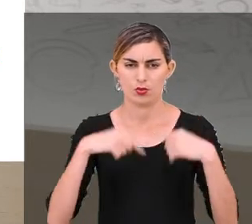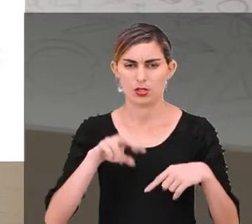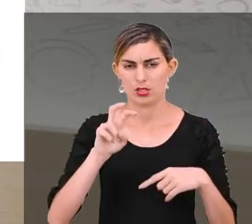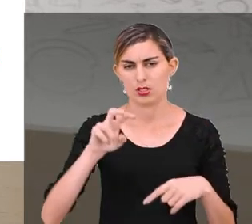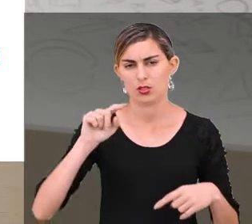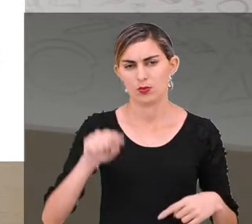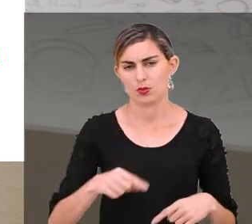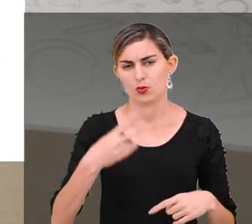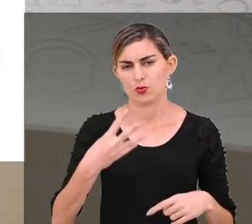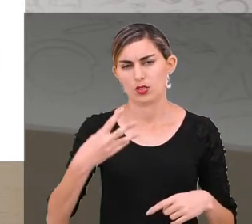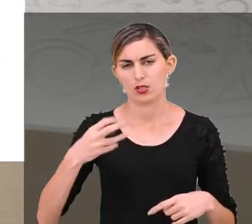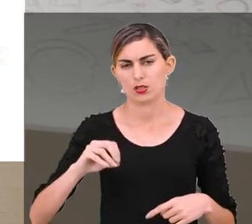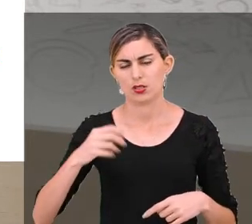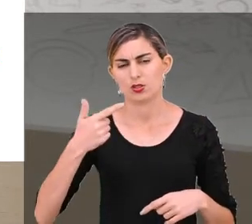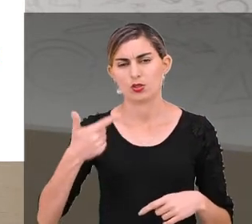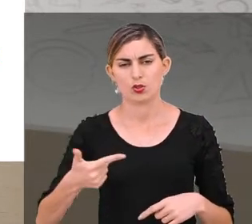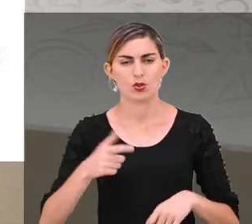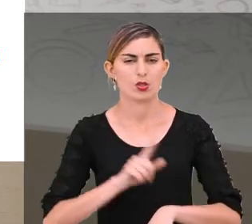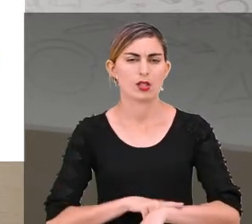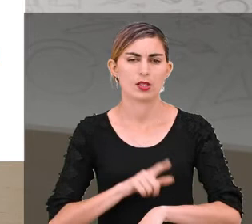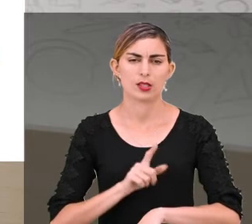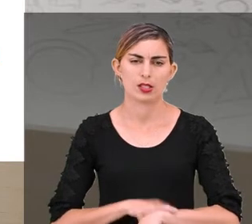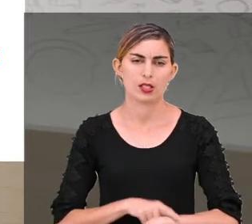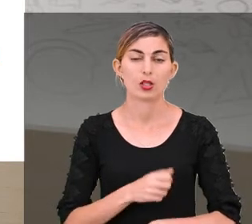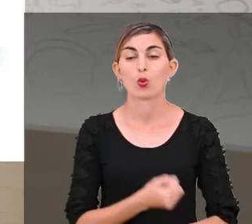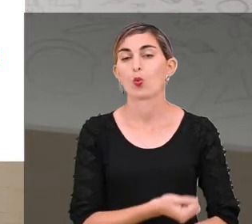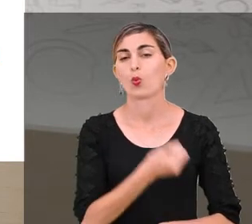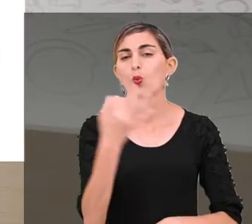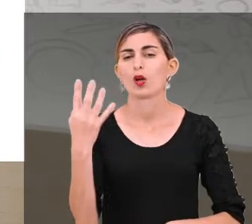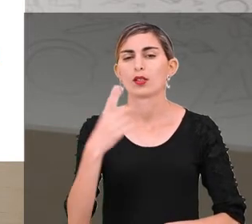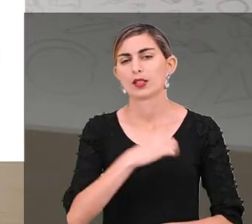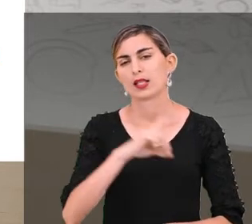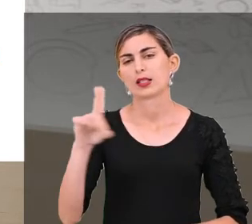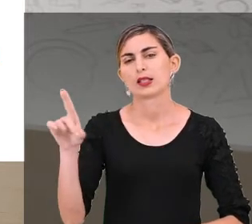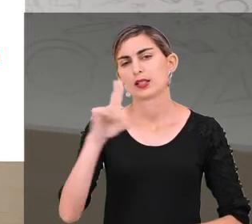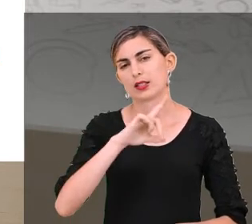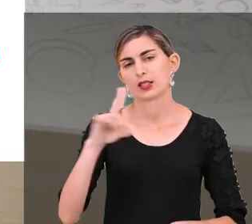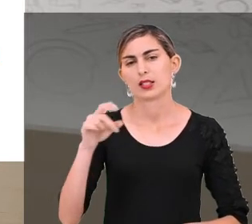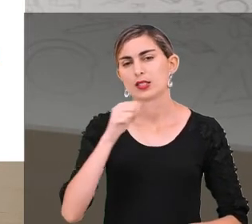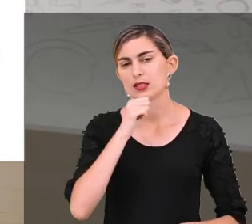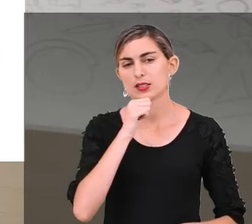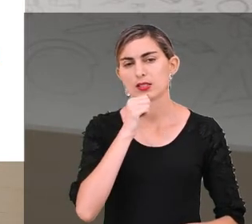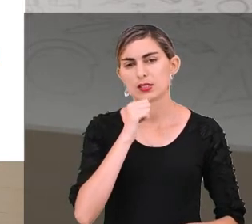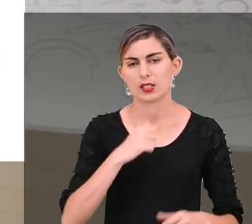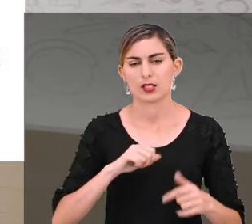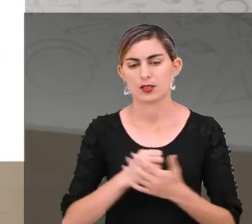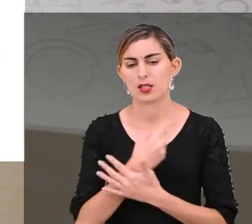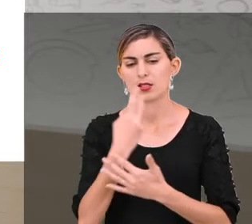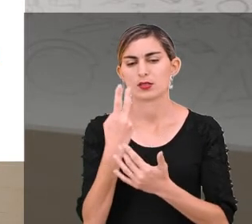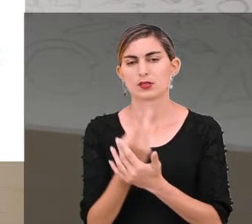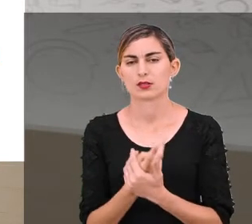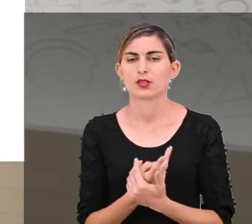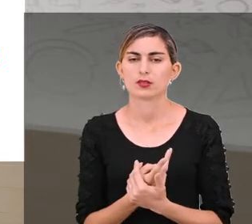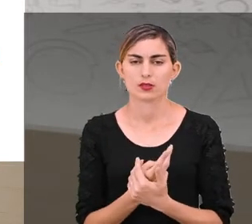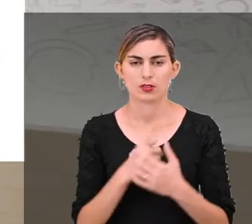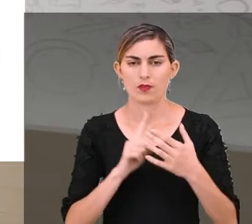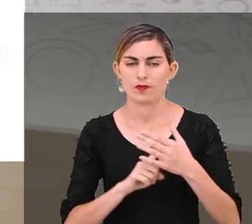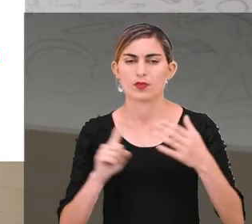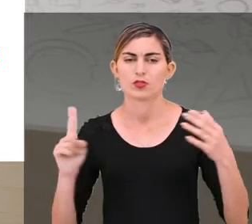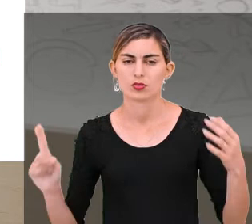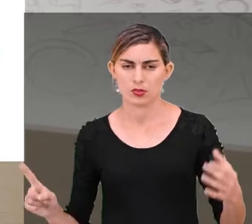embaixo de 5.402 foi o tempo, a quantidade de dias que passou-se sem ter acidentes